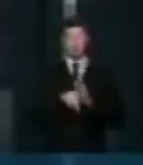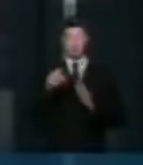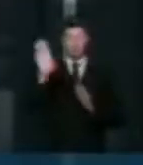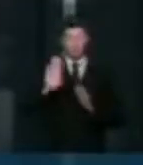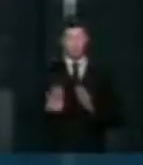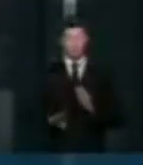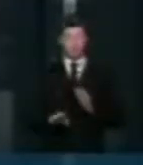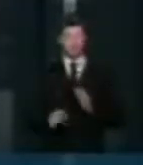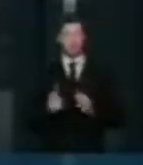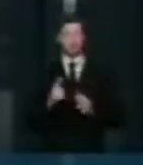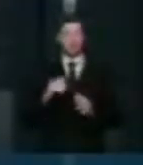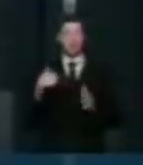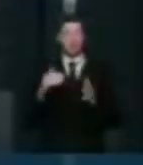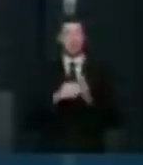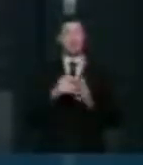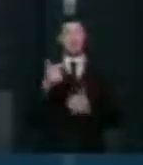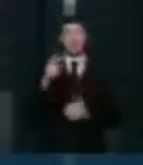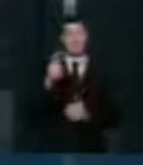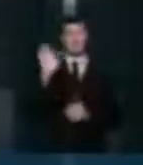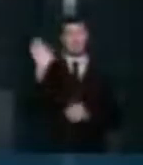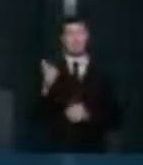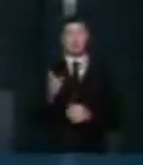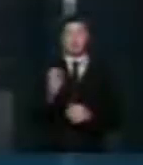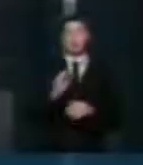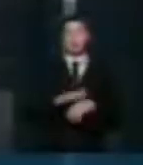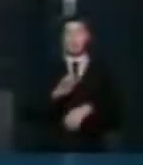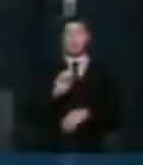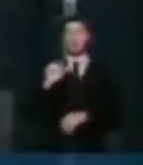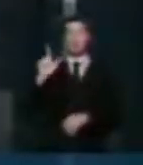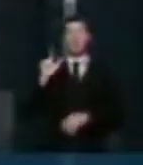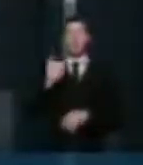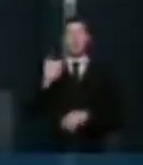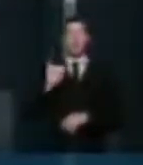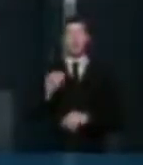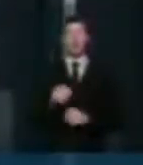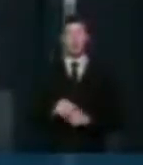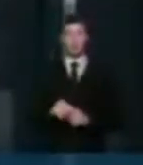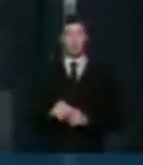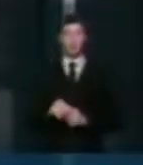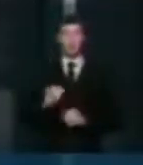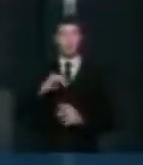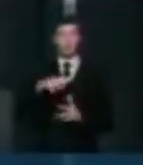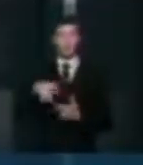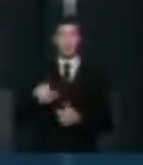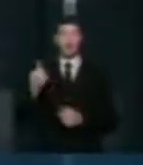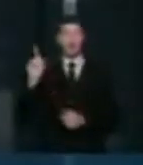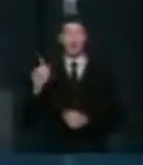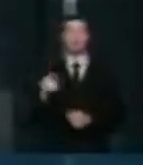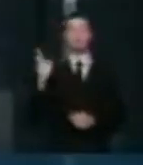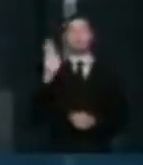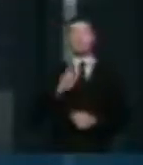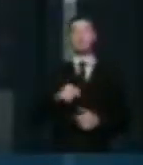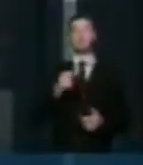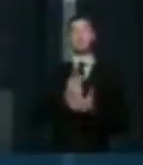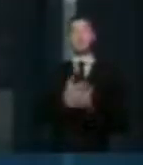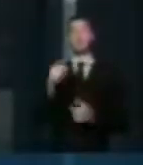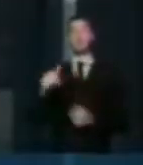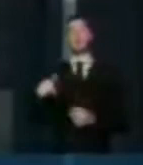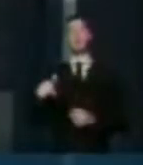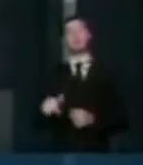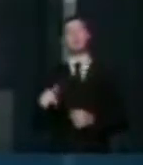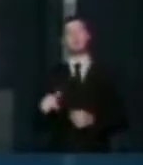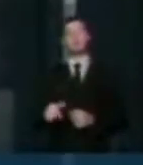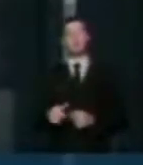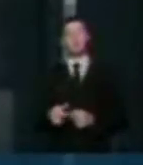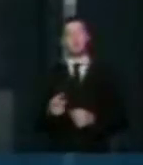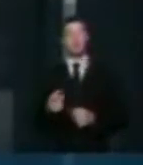em até 25% mais caro que o importado, dependendo do produto, o Brasil comprará o brasileiro. Aumento da